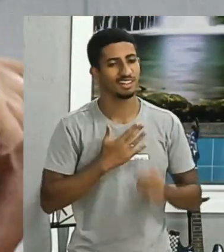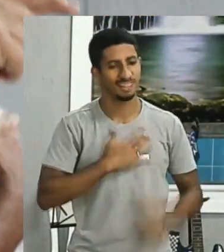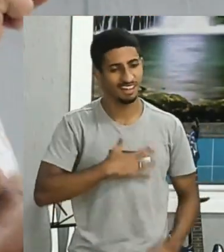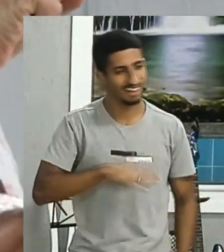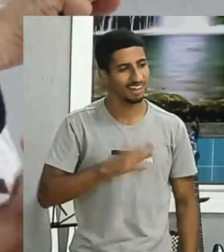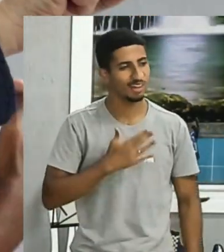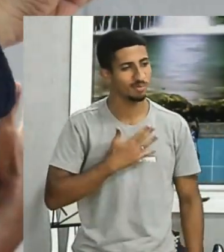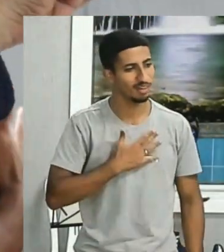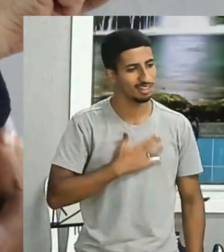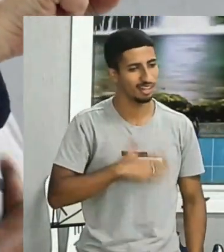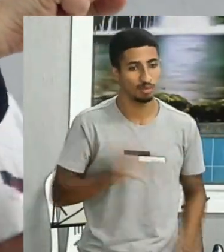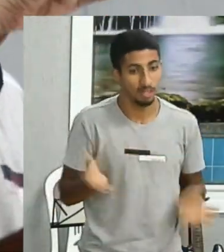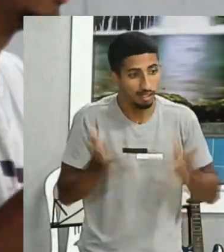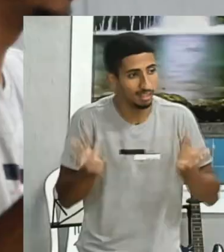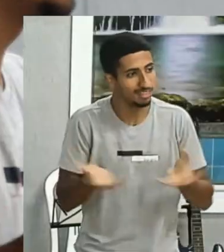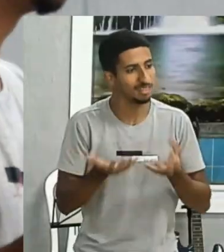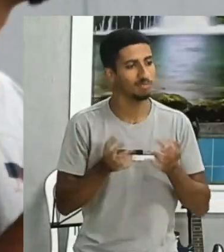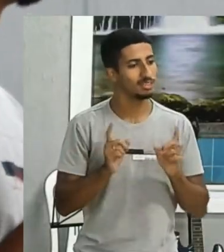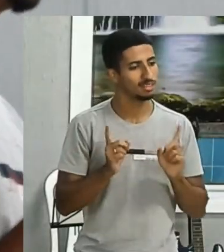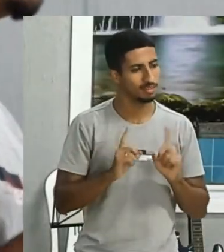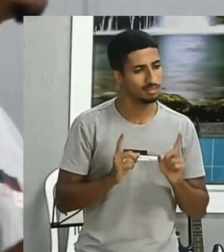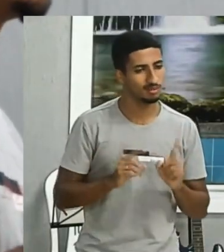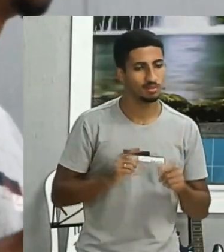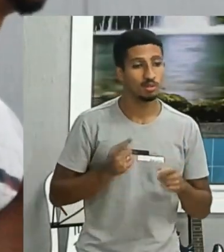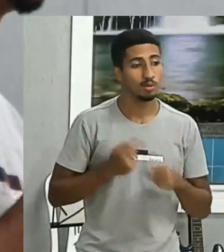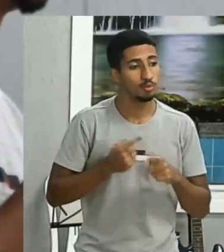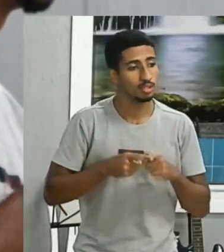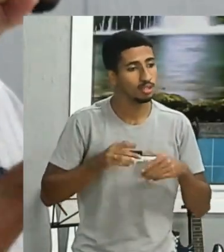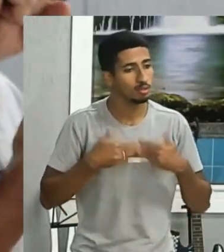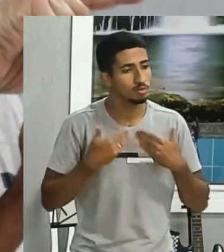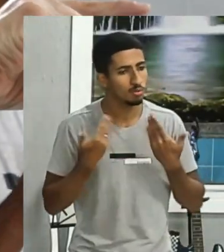quando você lê as